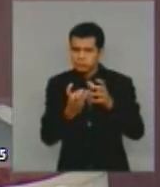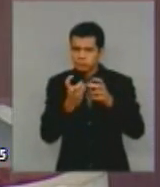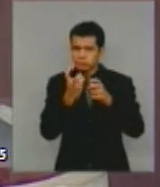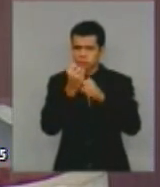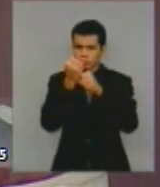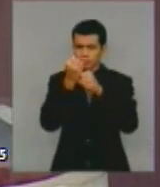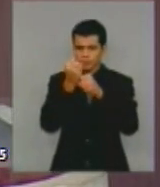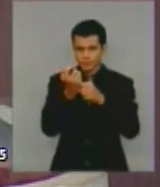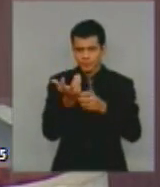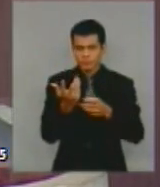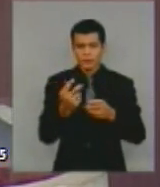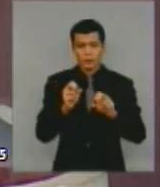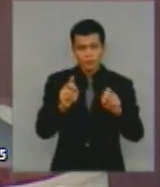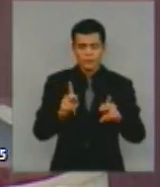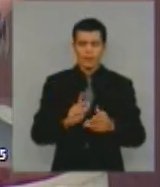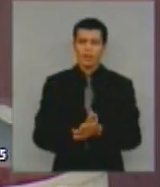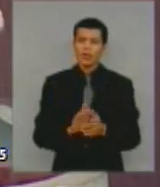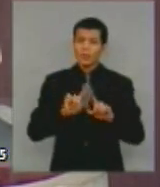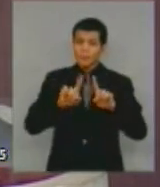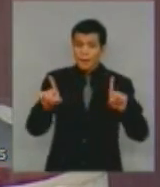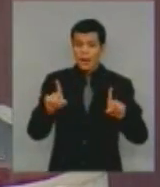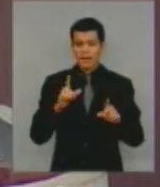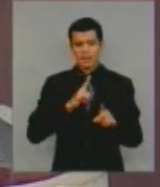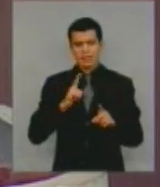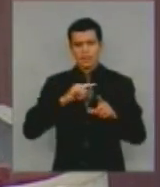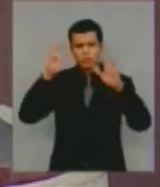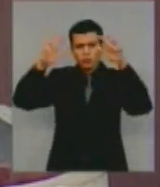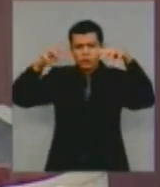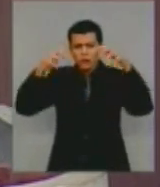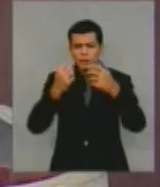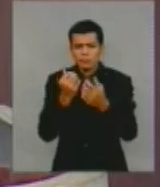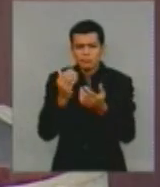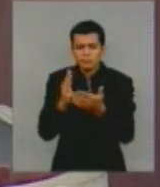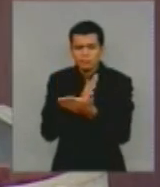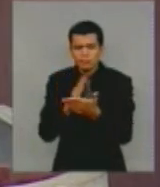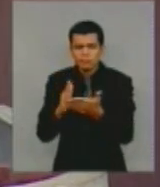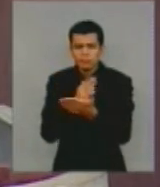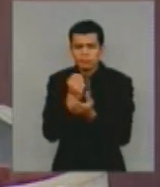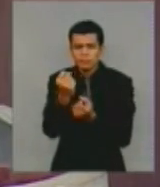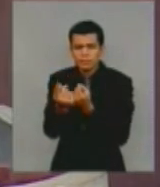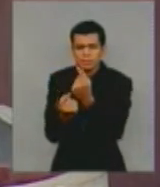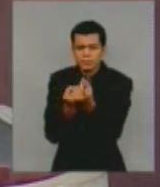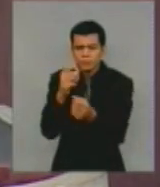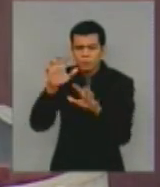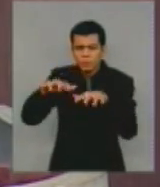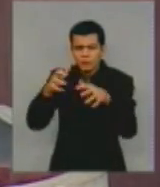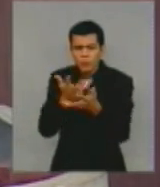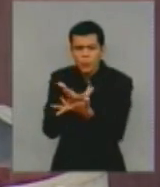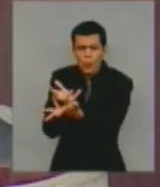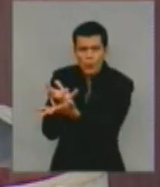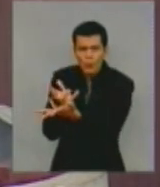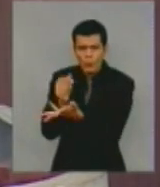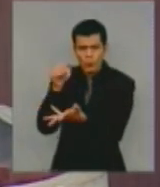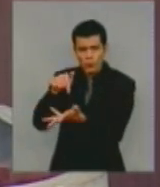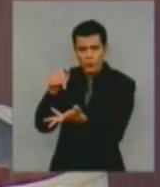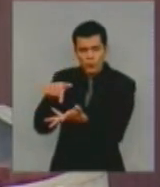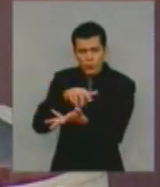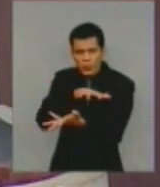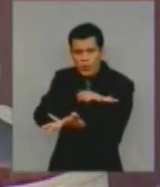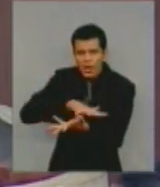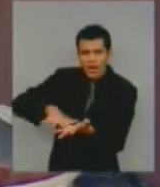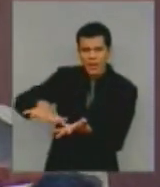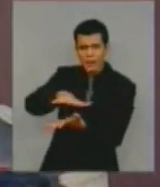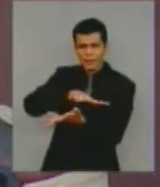do território cearense estão em semiárido, é verdade que há escassez pluviométrica, mas o problema da falta